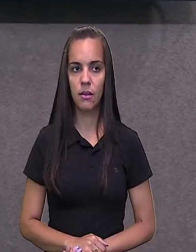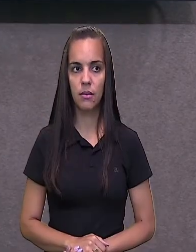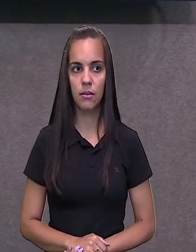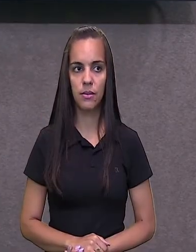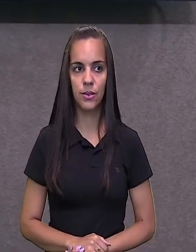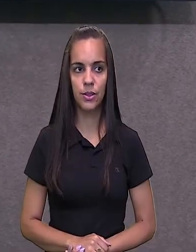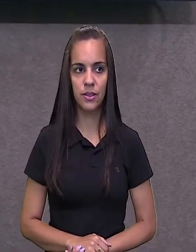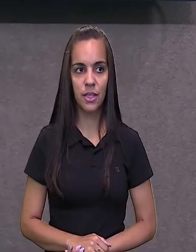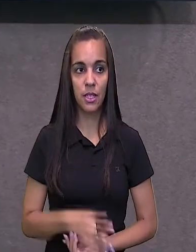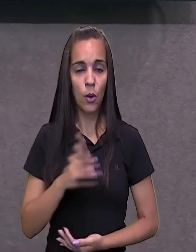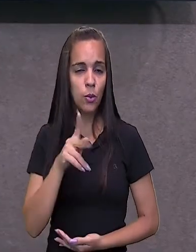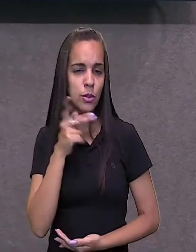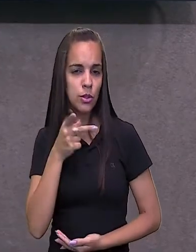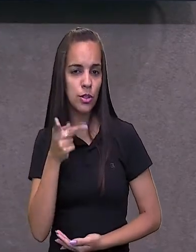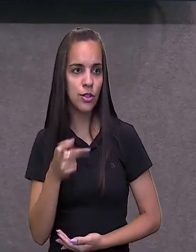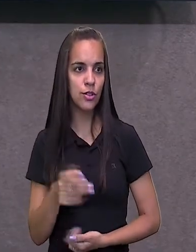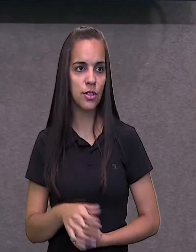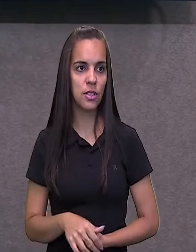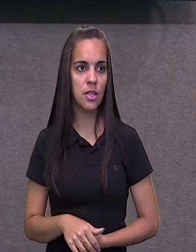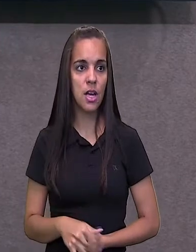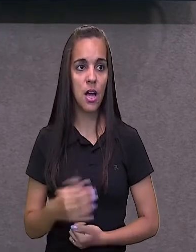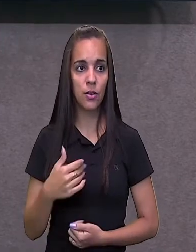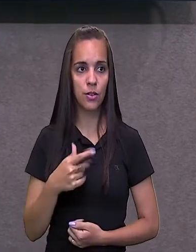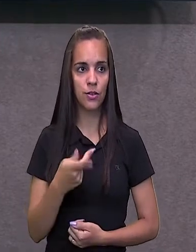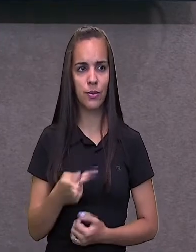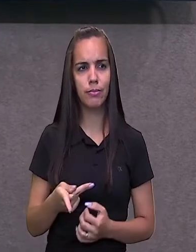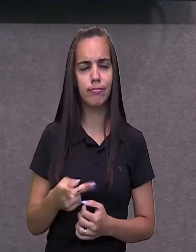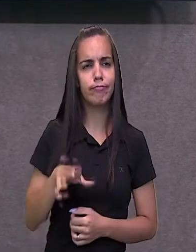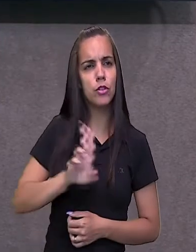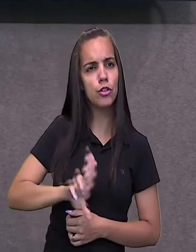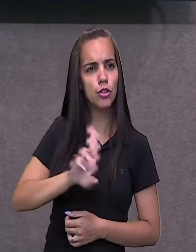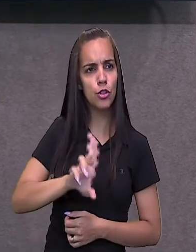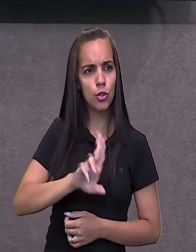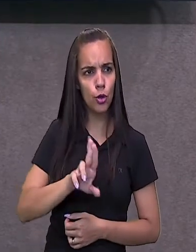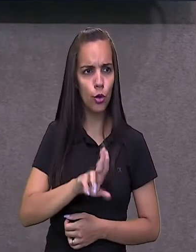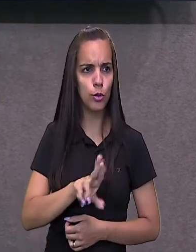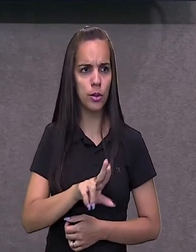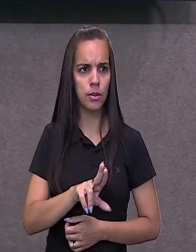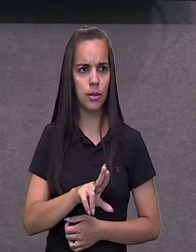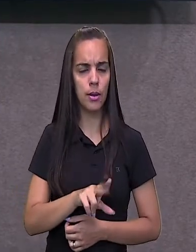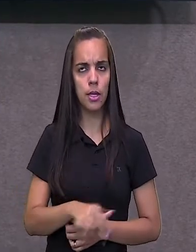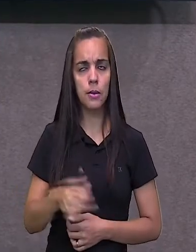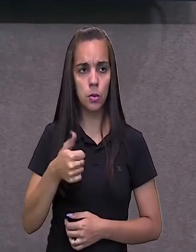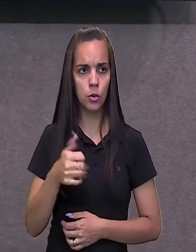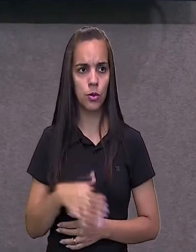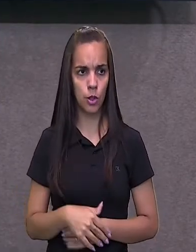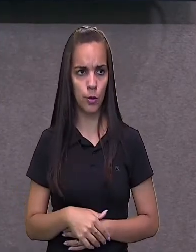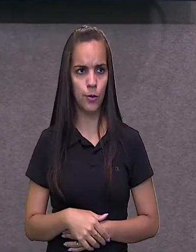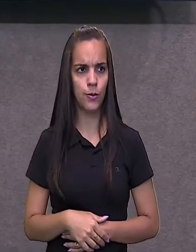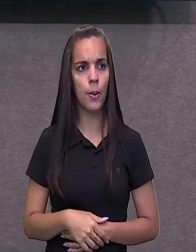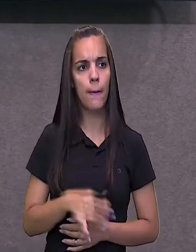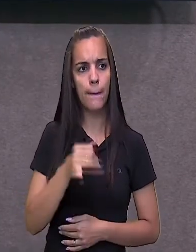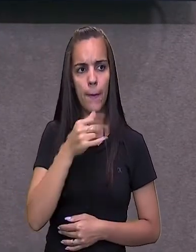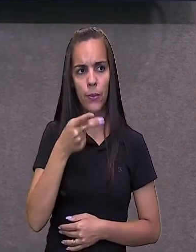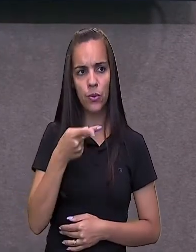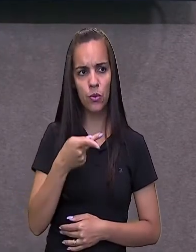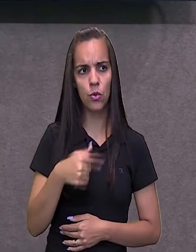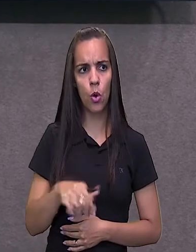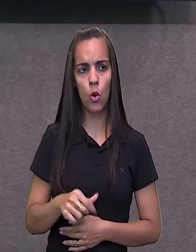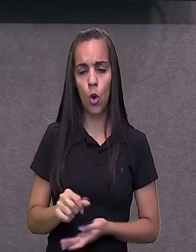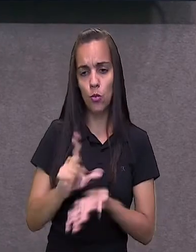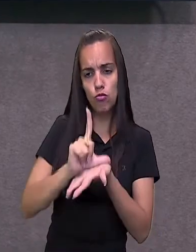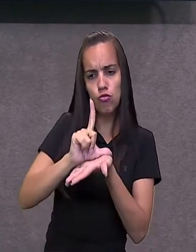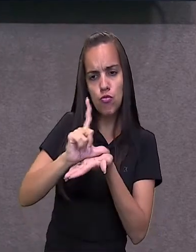E quando se trata de leis, a utilização fica da seguinte maneira. Eu utilizo